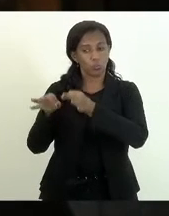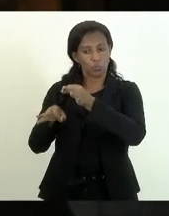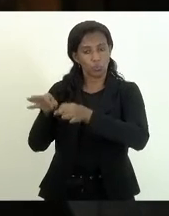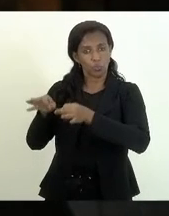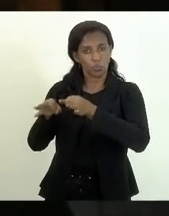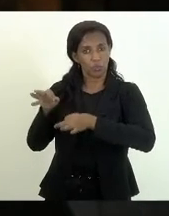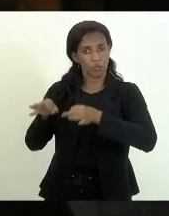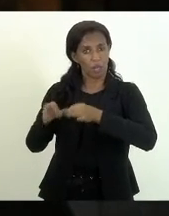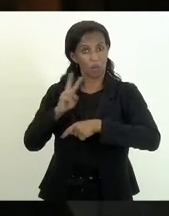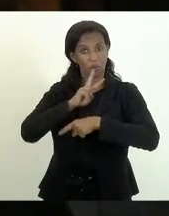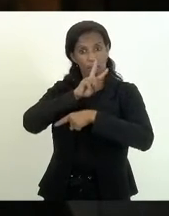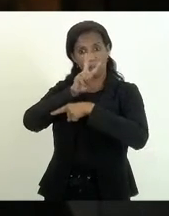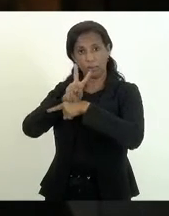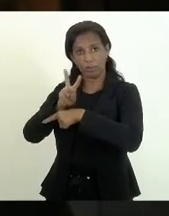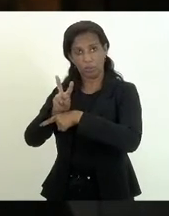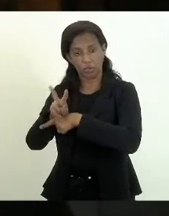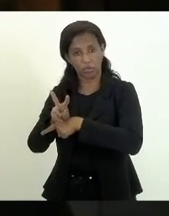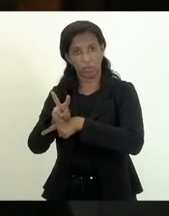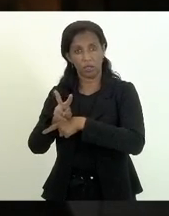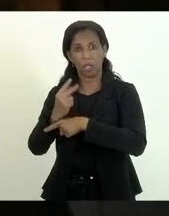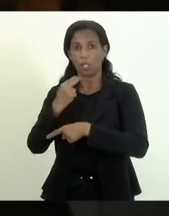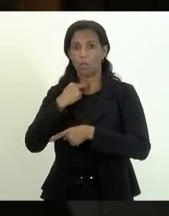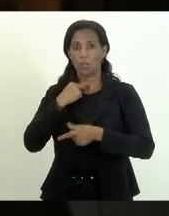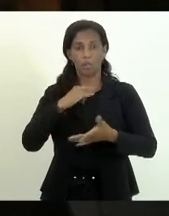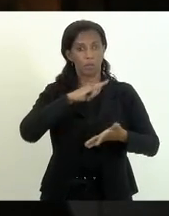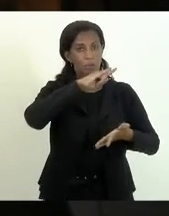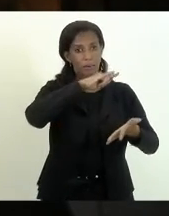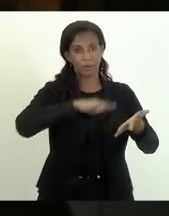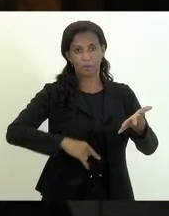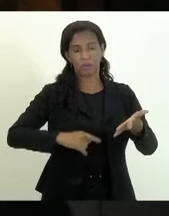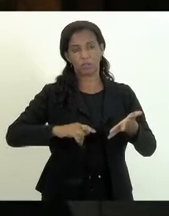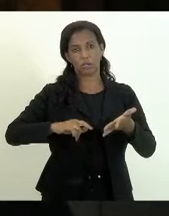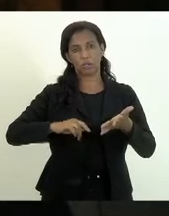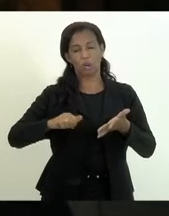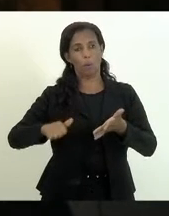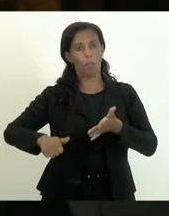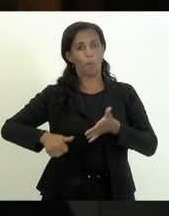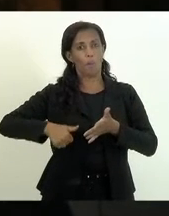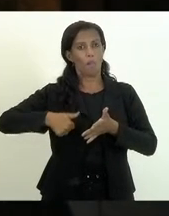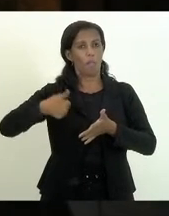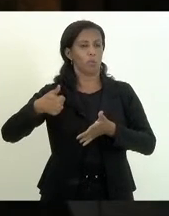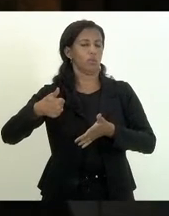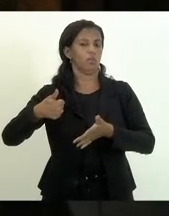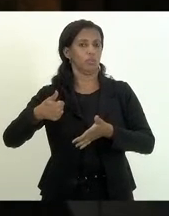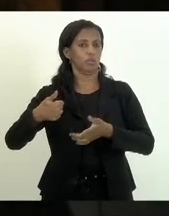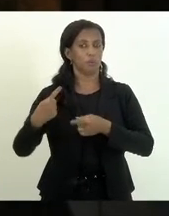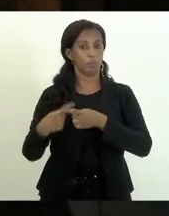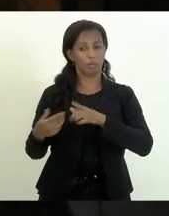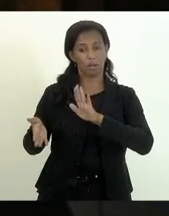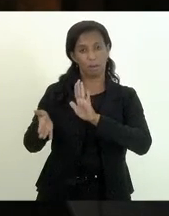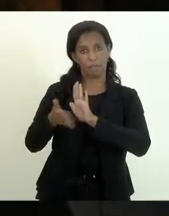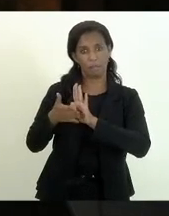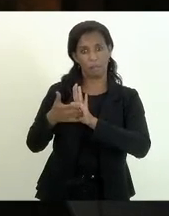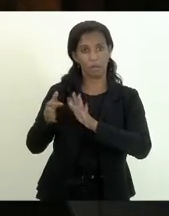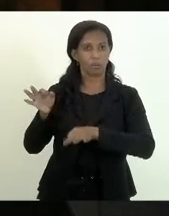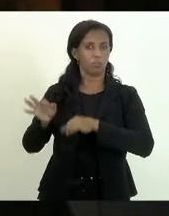isto não pode ser usado como certidão positiva porque tá em demanda judicial